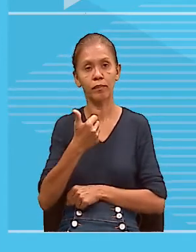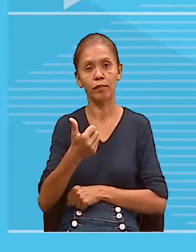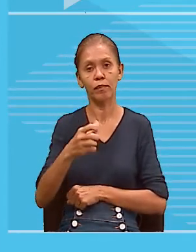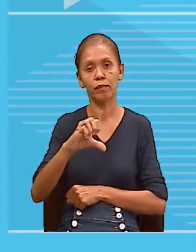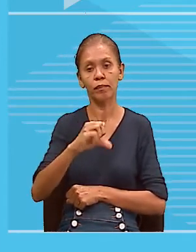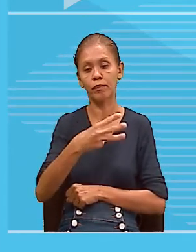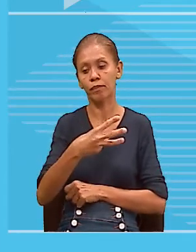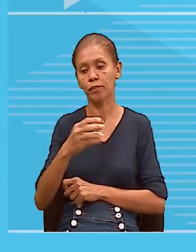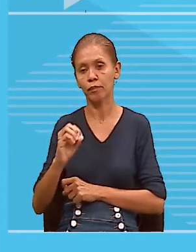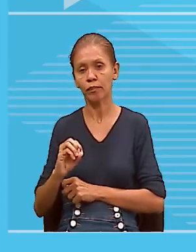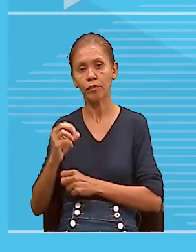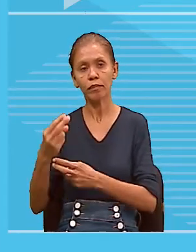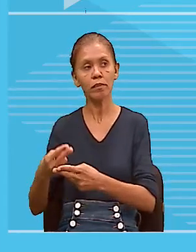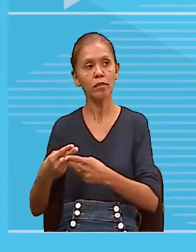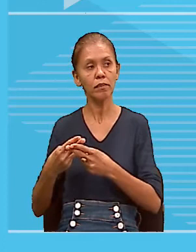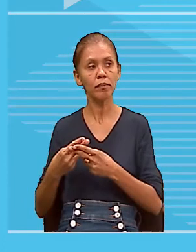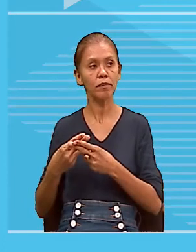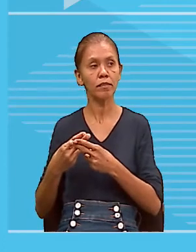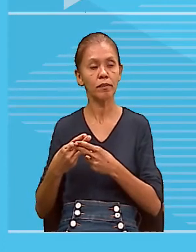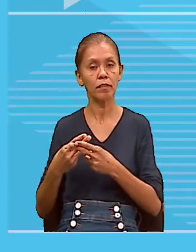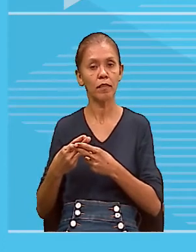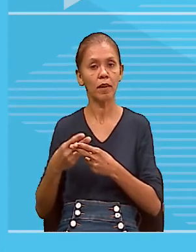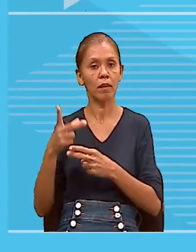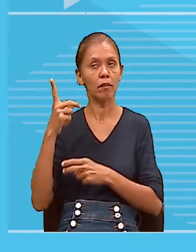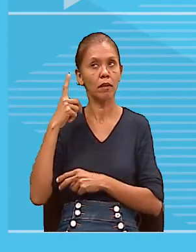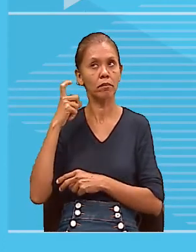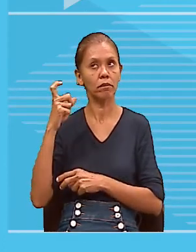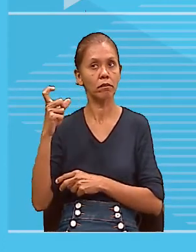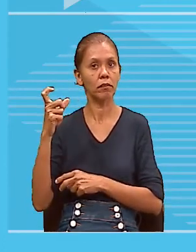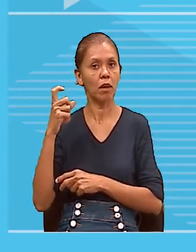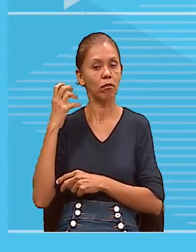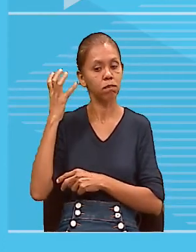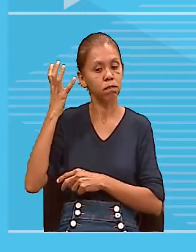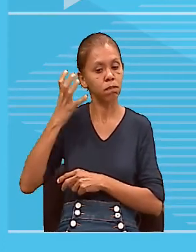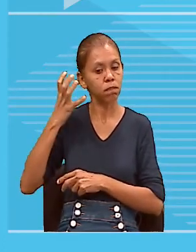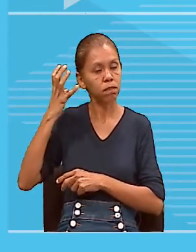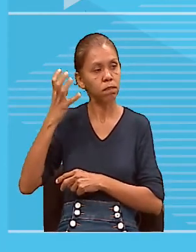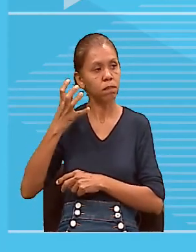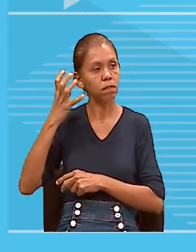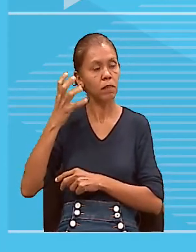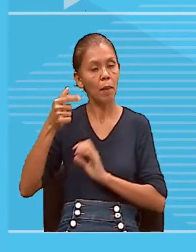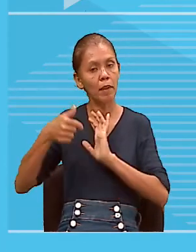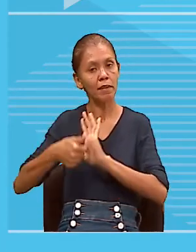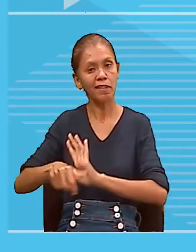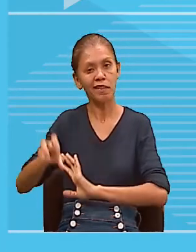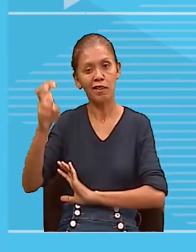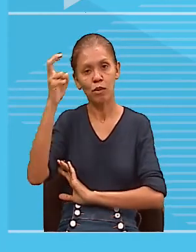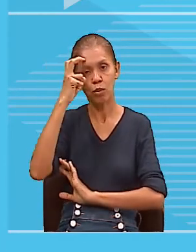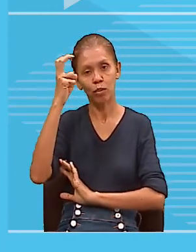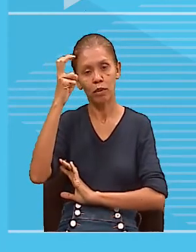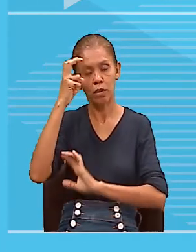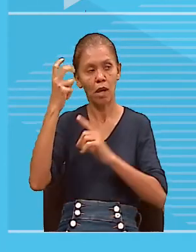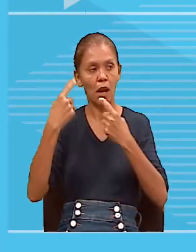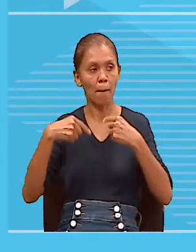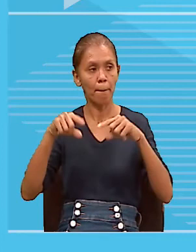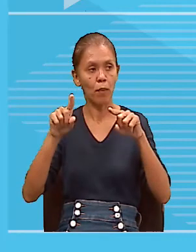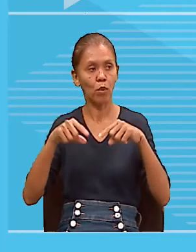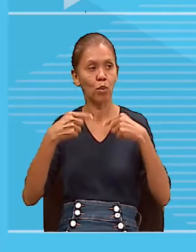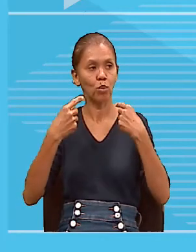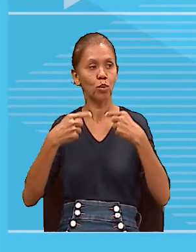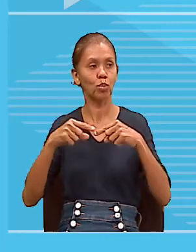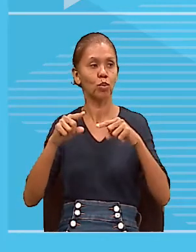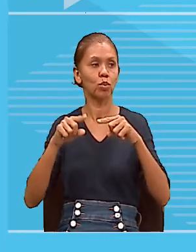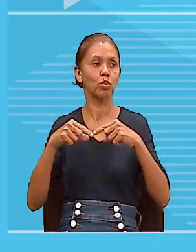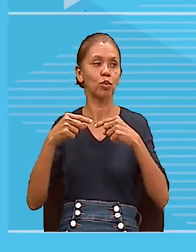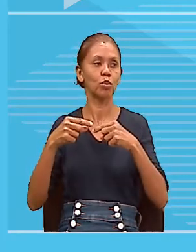já era utilizada para fazer o programa a Hora do Brasil levar cultura leva a música também ao